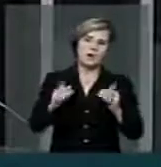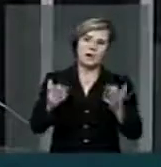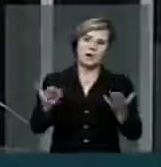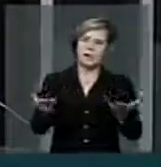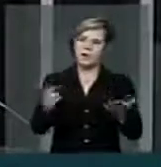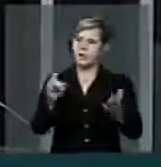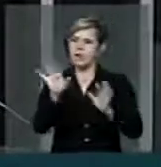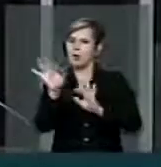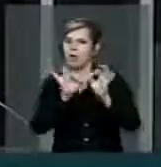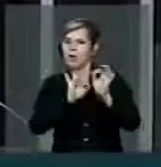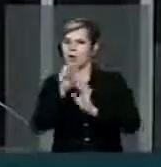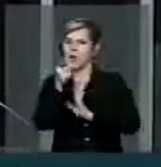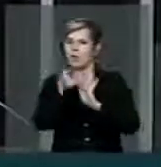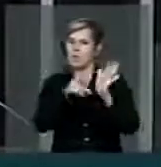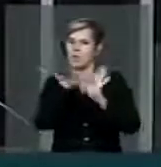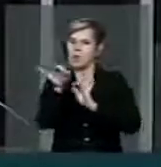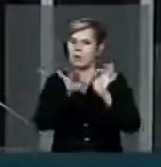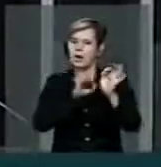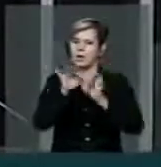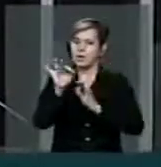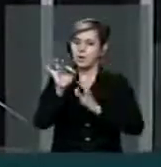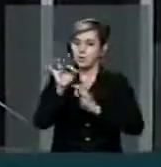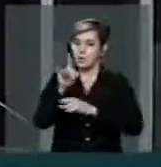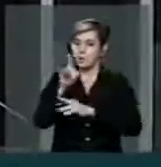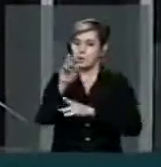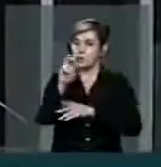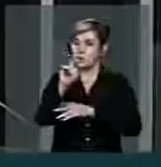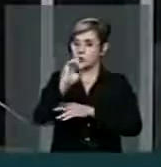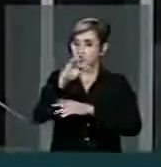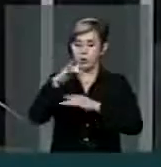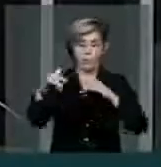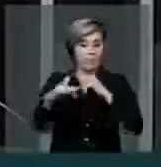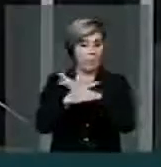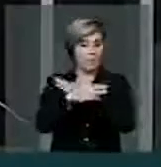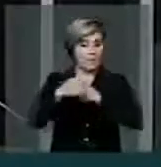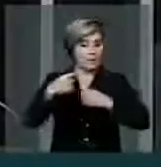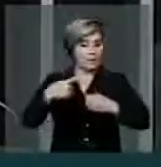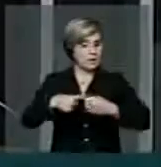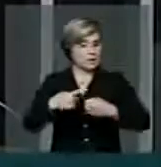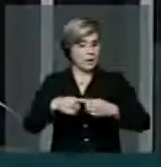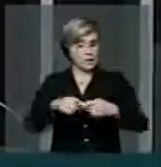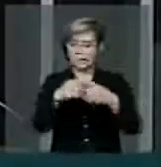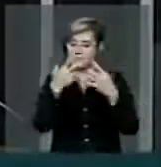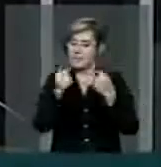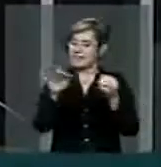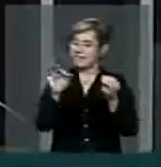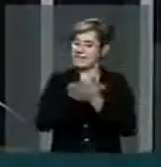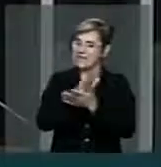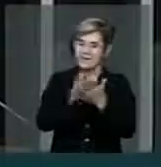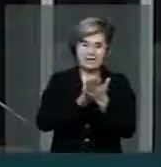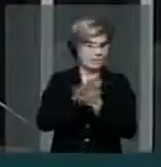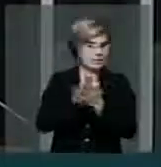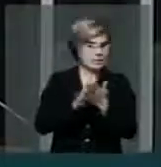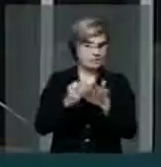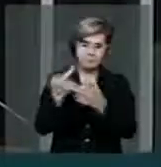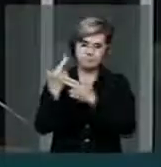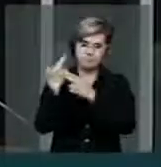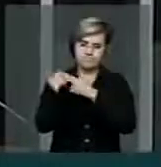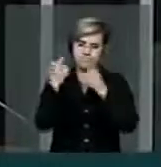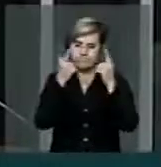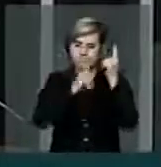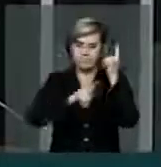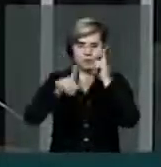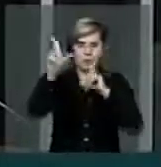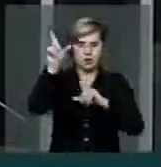na elaboração de um plano diretor de mobilidade urbana para a nossa cidade, porém, não assumiu nenhuma ação concreta para amenizar este